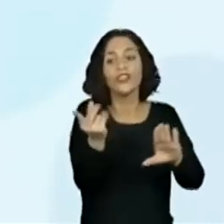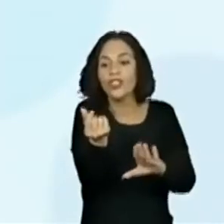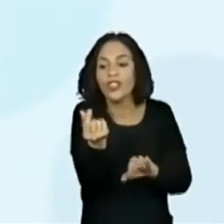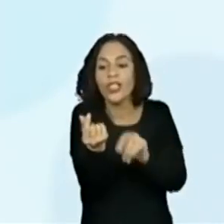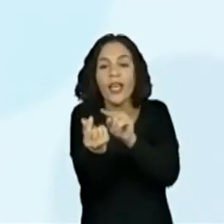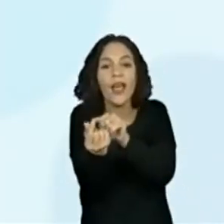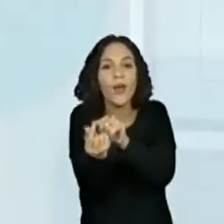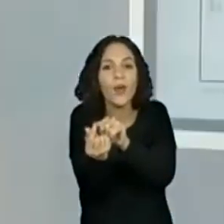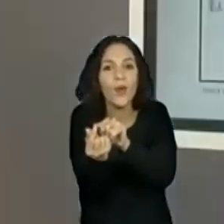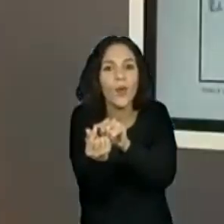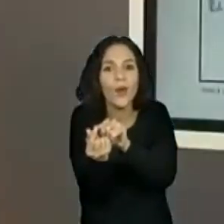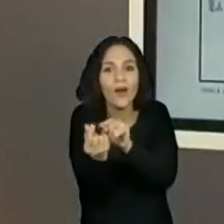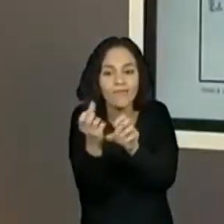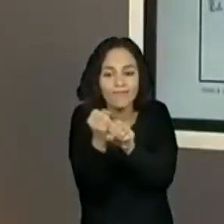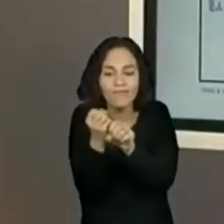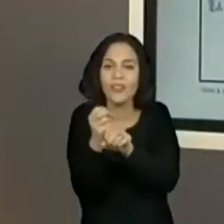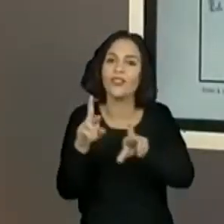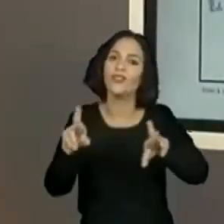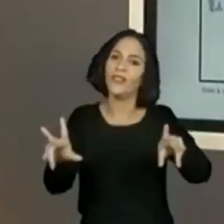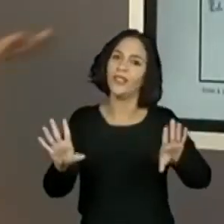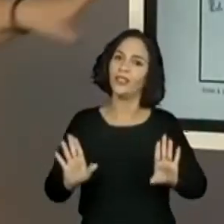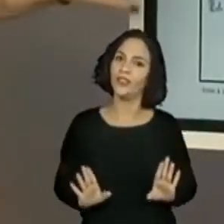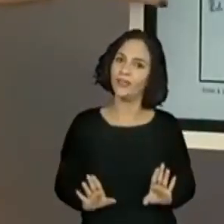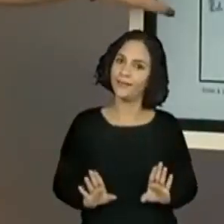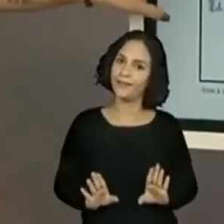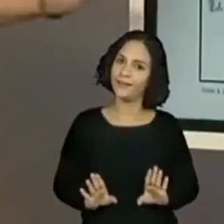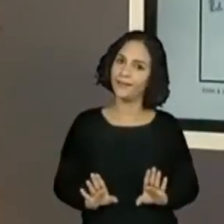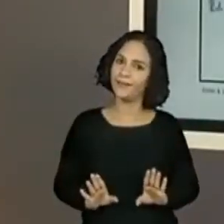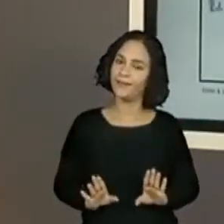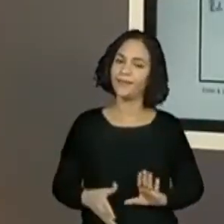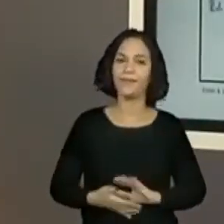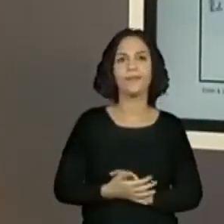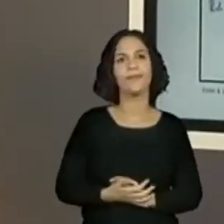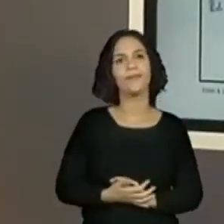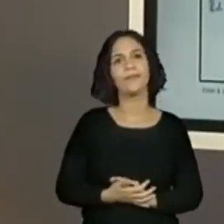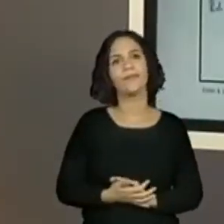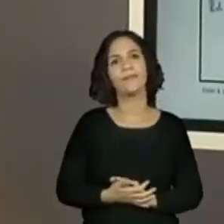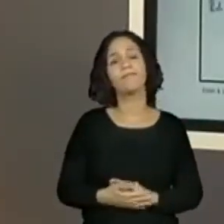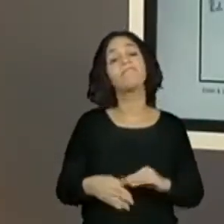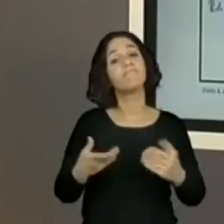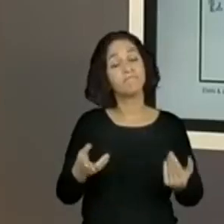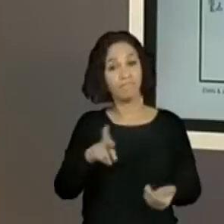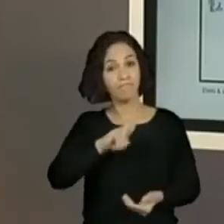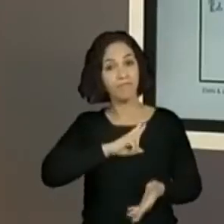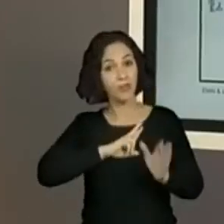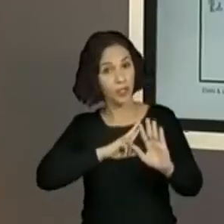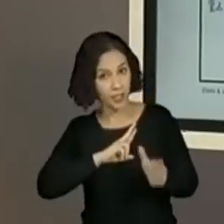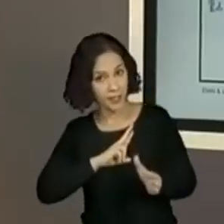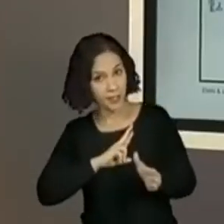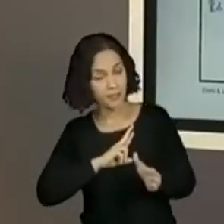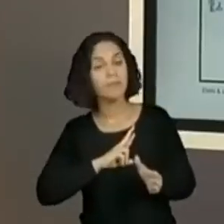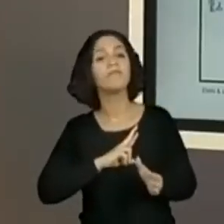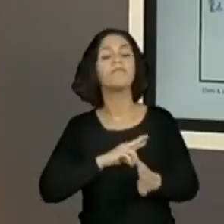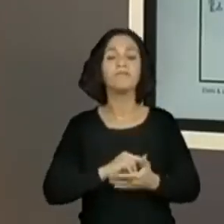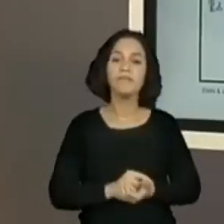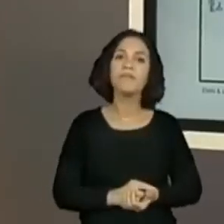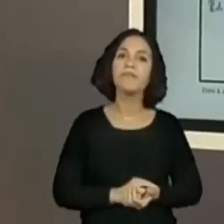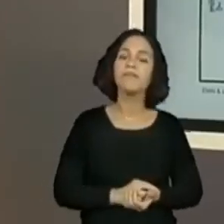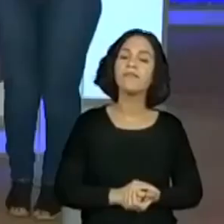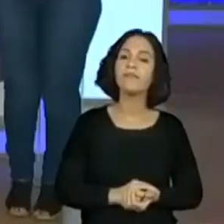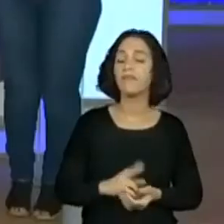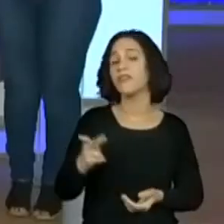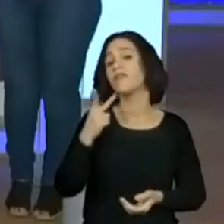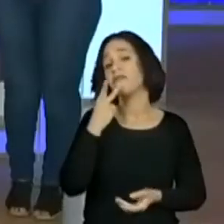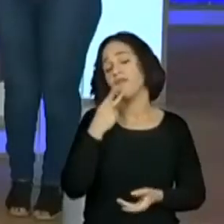é mamãe, se é o irmão, chama, aprendam junto. Contou? Trouxe a resposta? Qual a resposta que eles estão dando, professora?